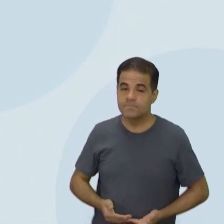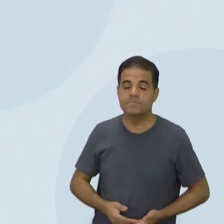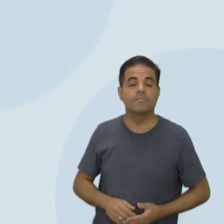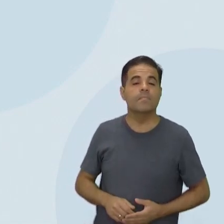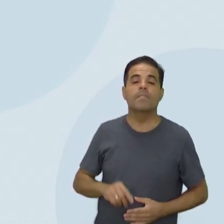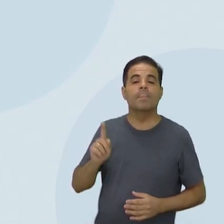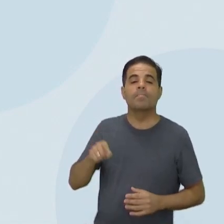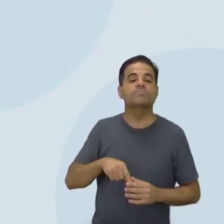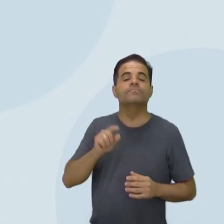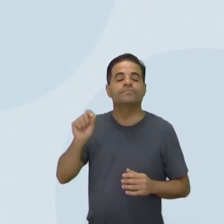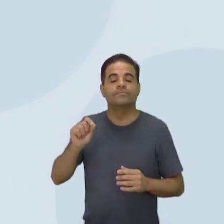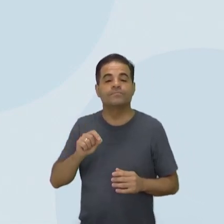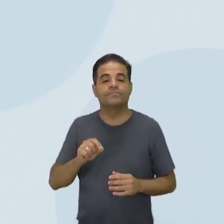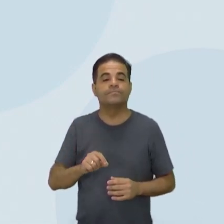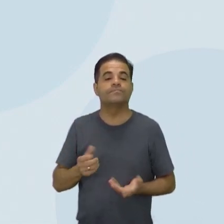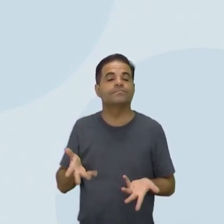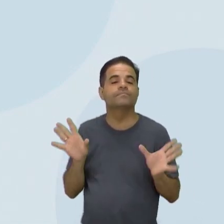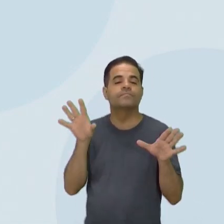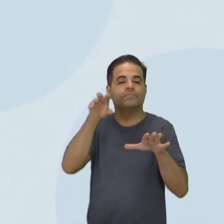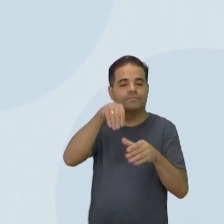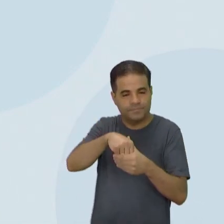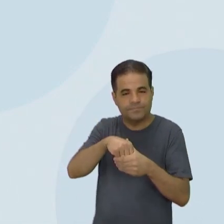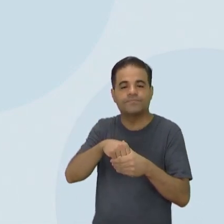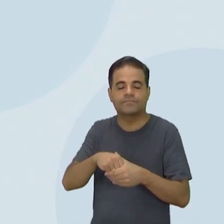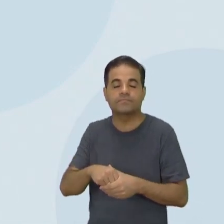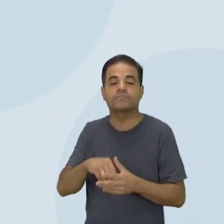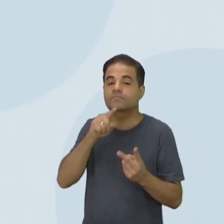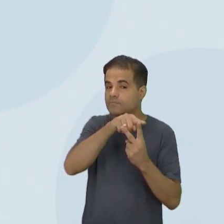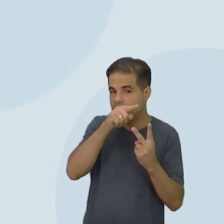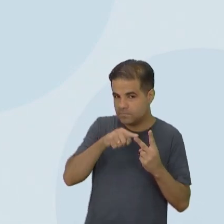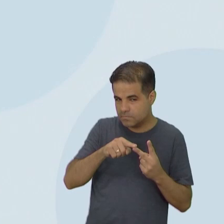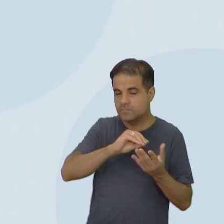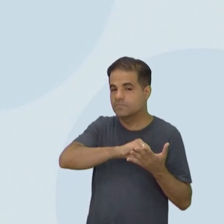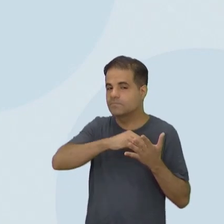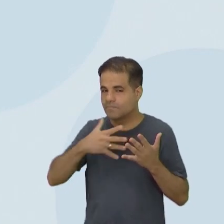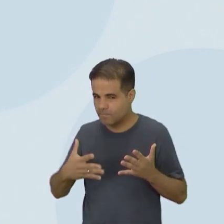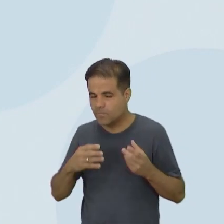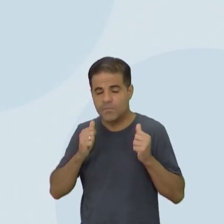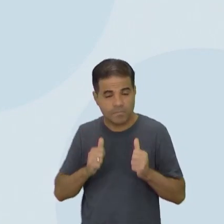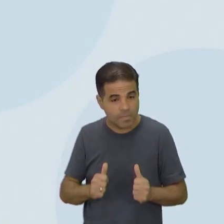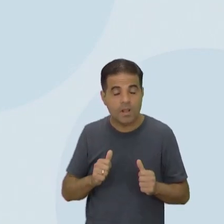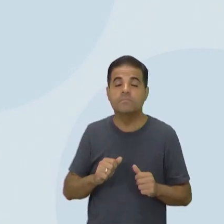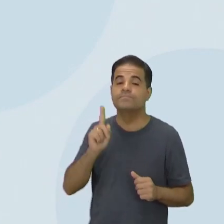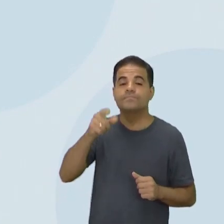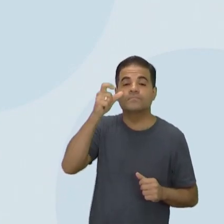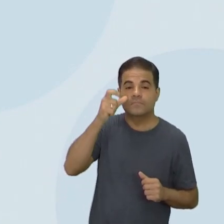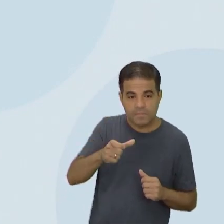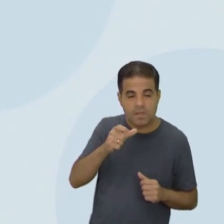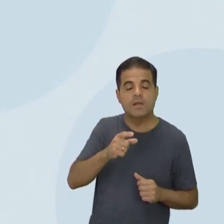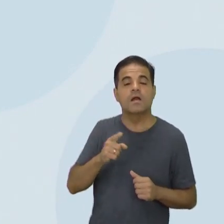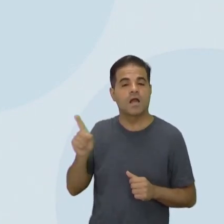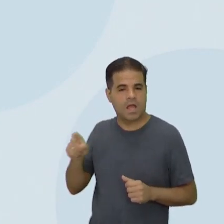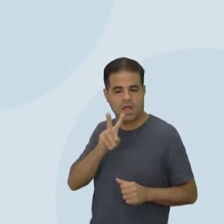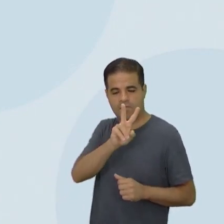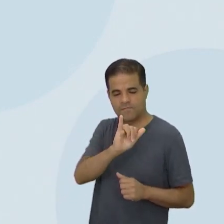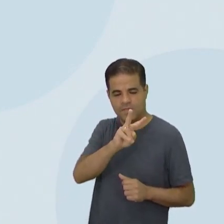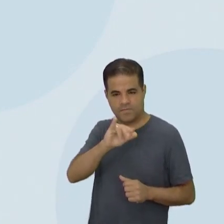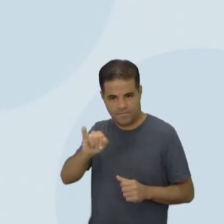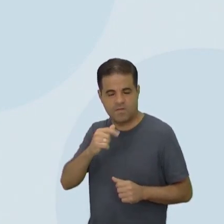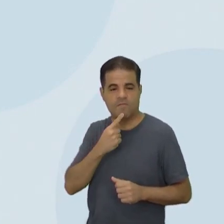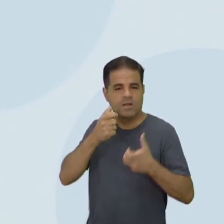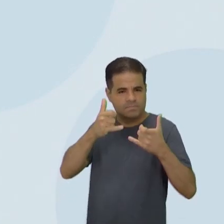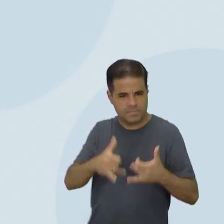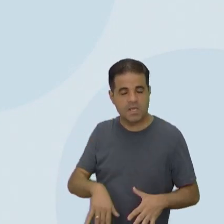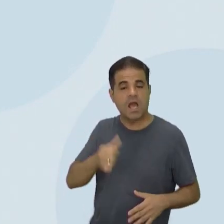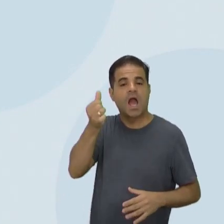ela faz essa integração Sim. entre esses 2 componentes. Tá? É interessante quando a Vivi fala da